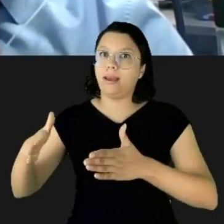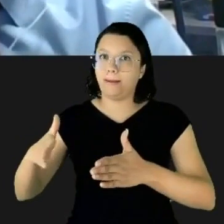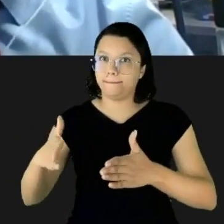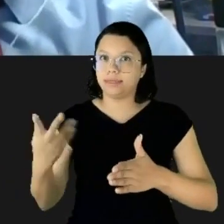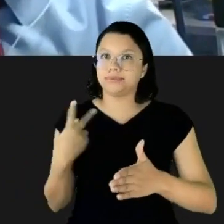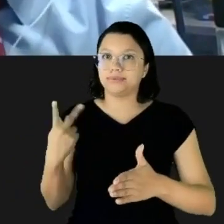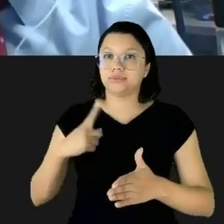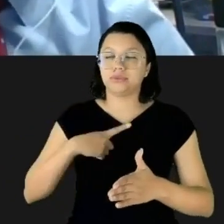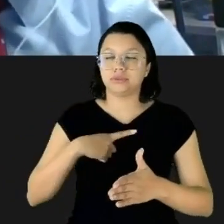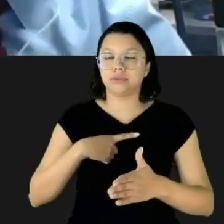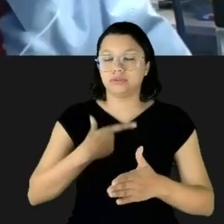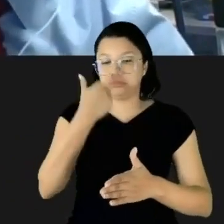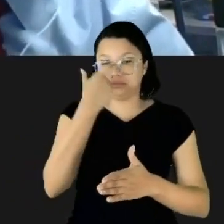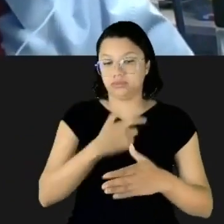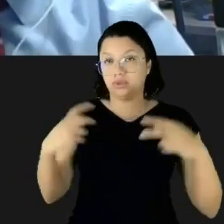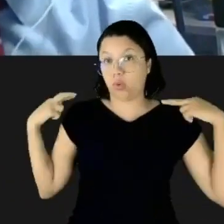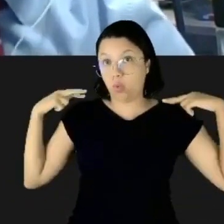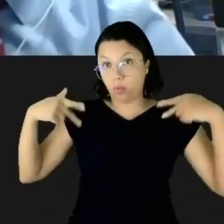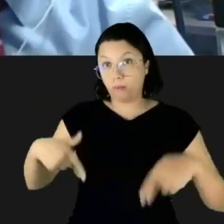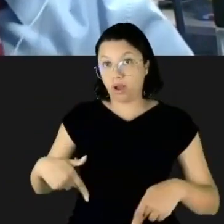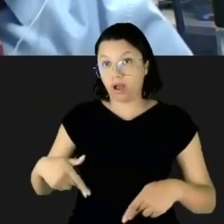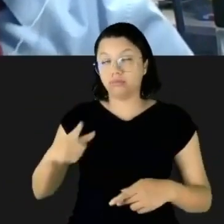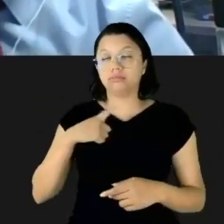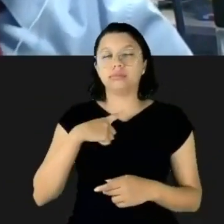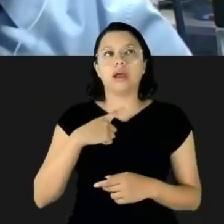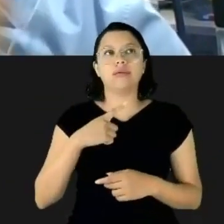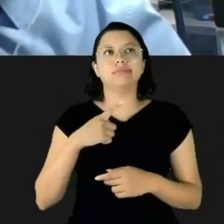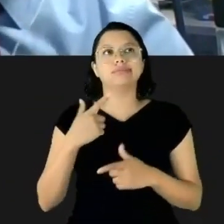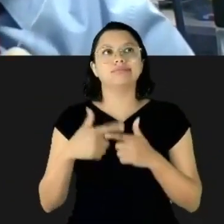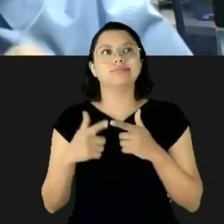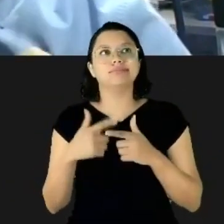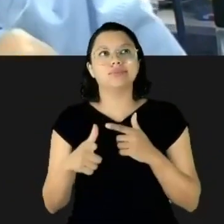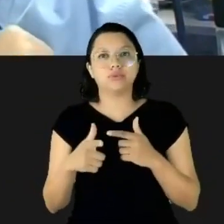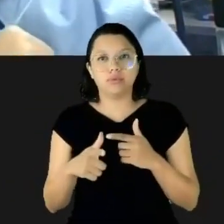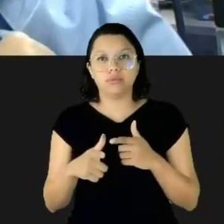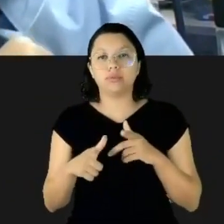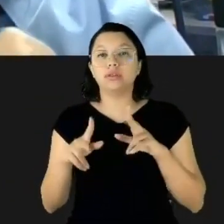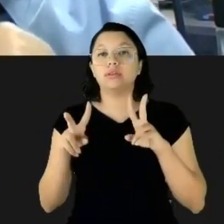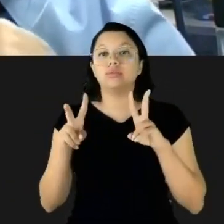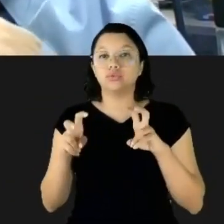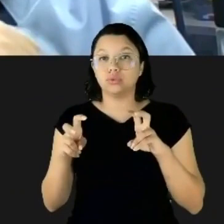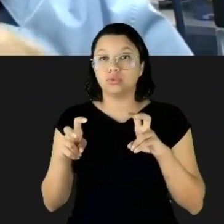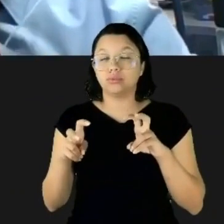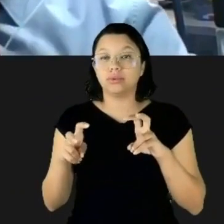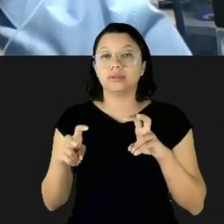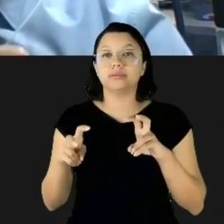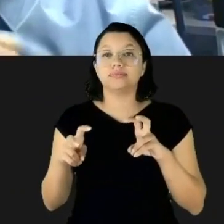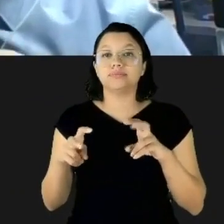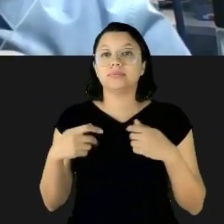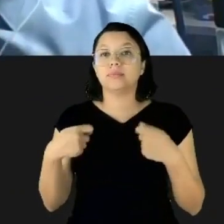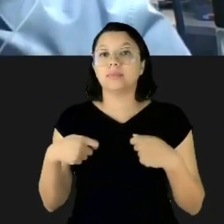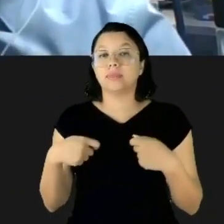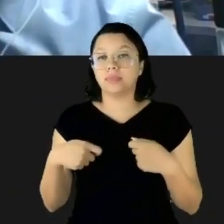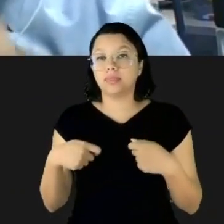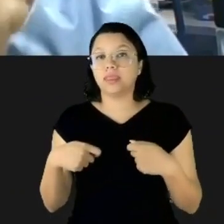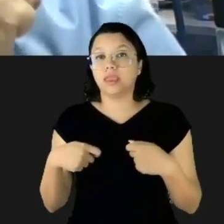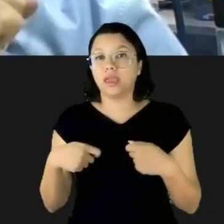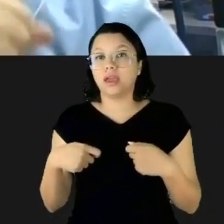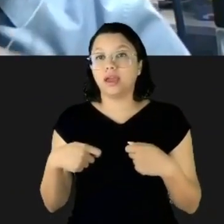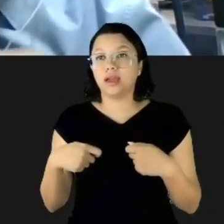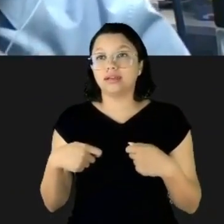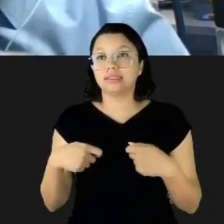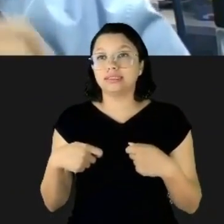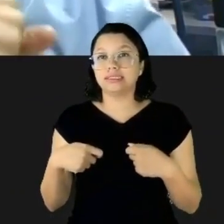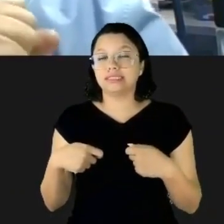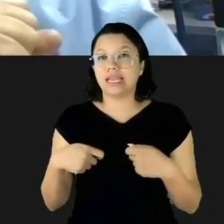como humanos, nós temos um problema chamado viés cognitivo da confirmação, que também é conhecido como teimosia,